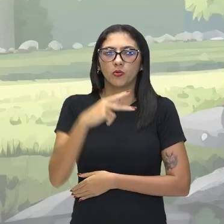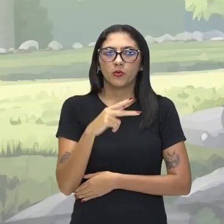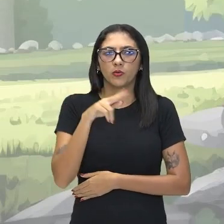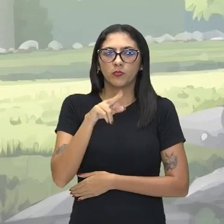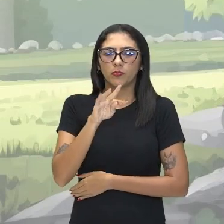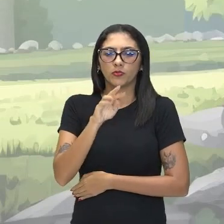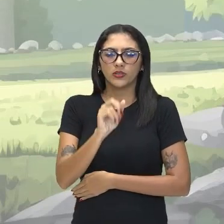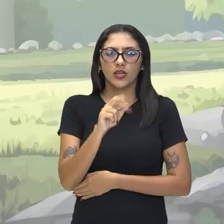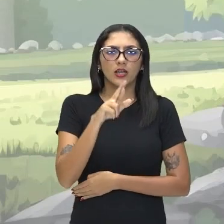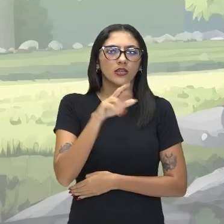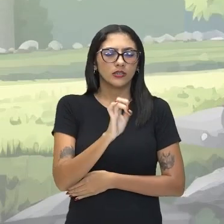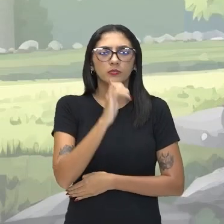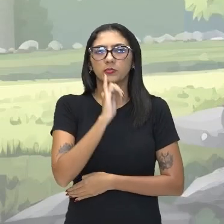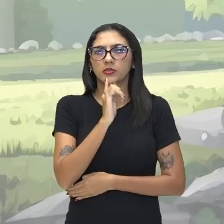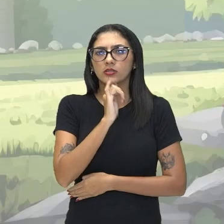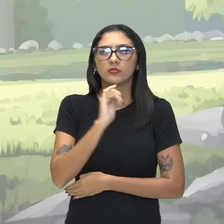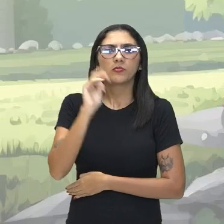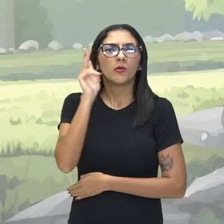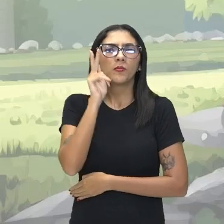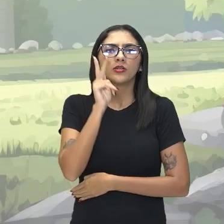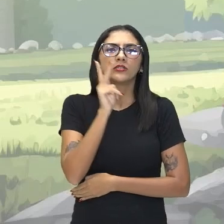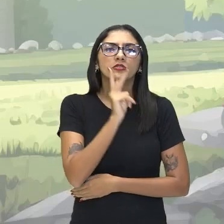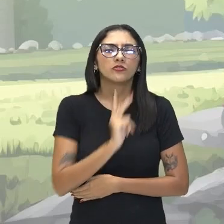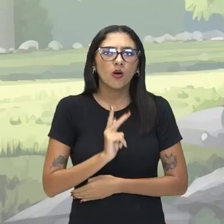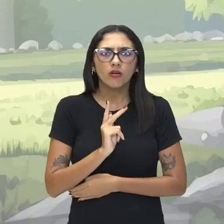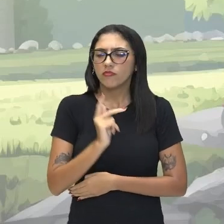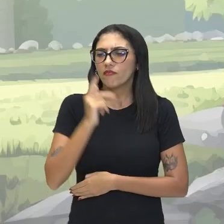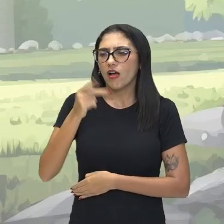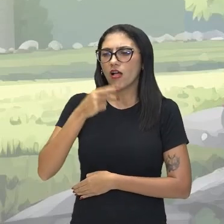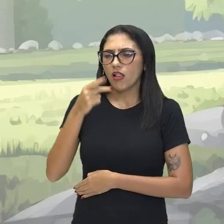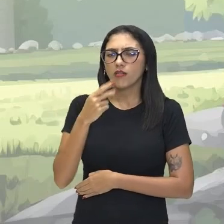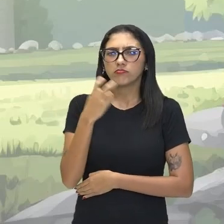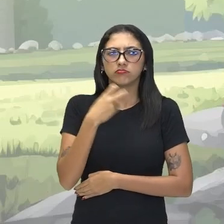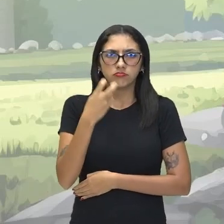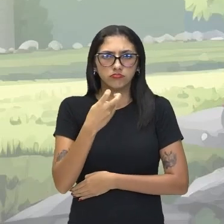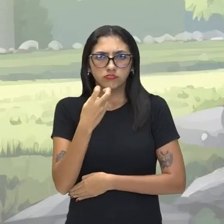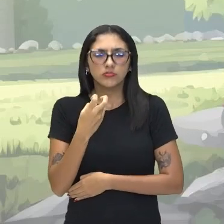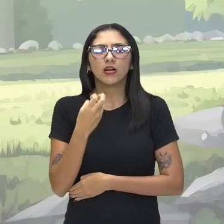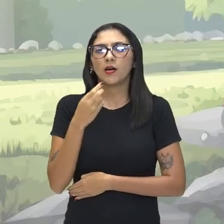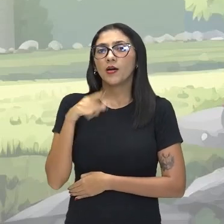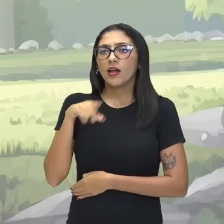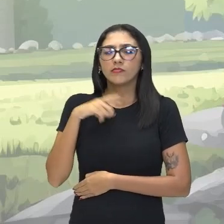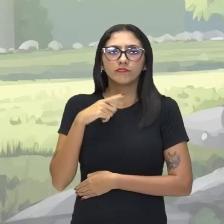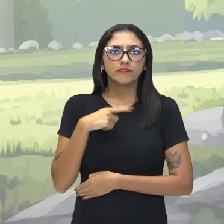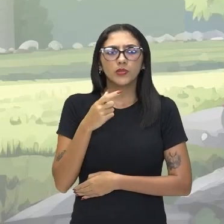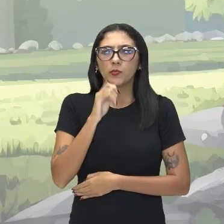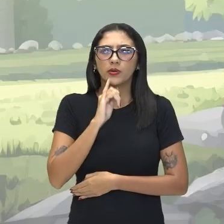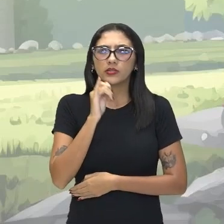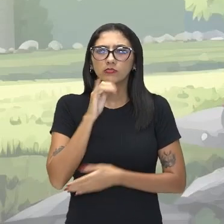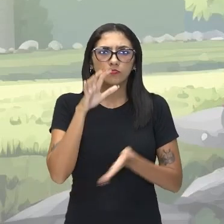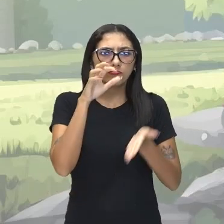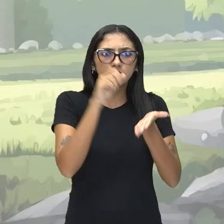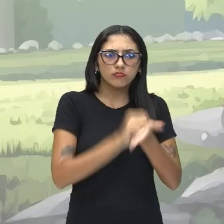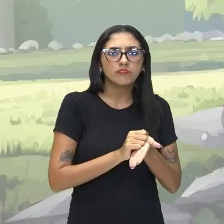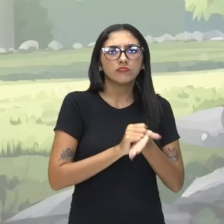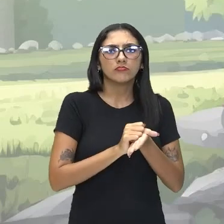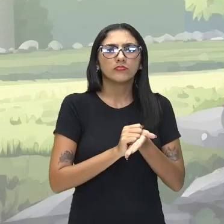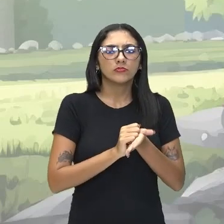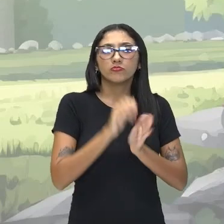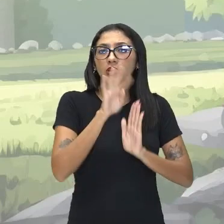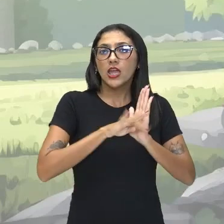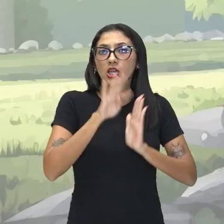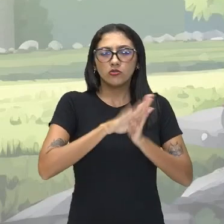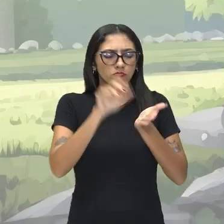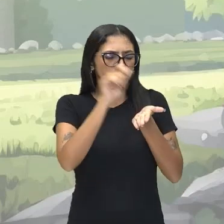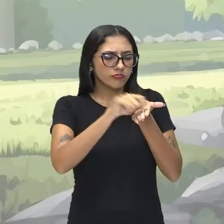uma história, né, em princípio, oralmente, evolui para registrar as histórias por escritos. É o que eu falei para vocês. A narrativa,